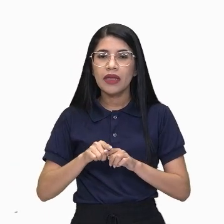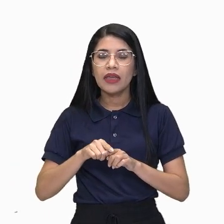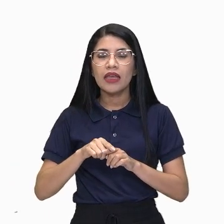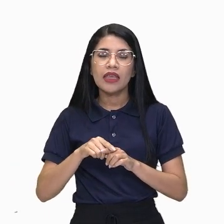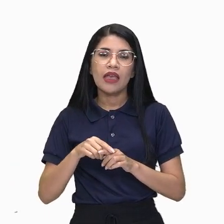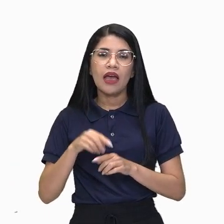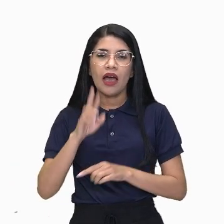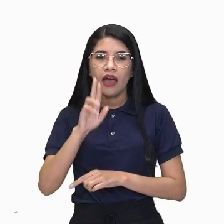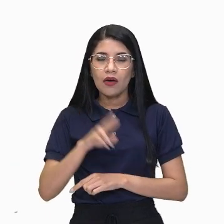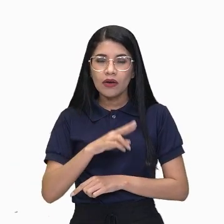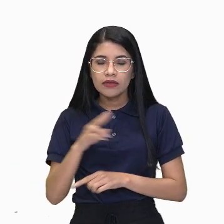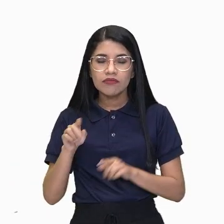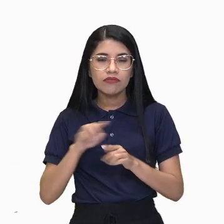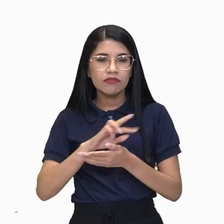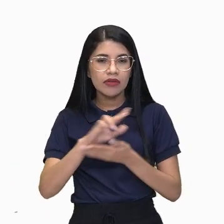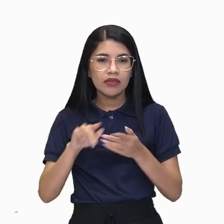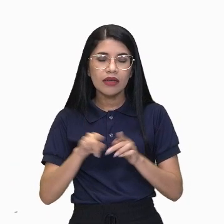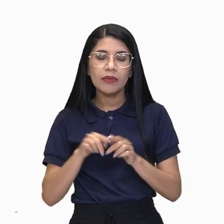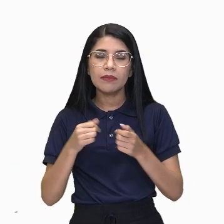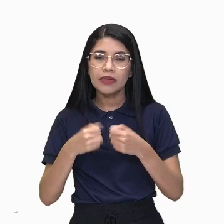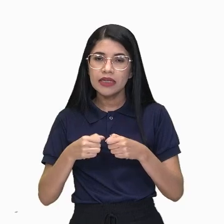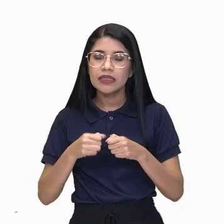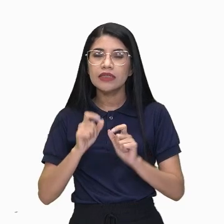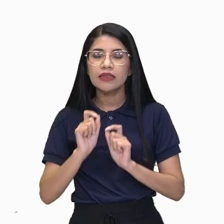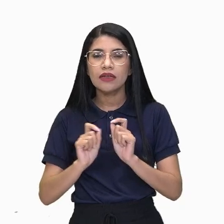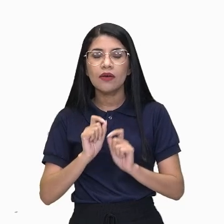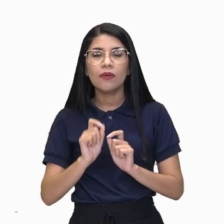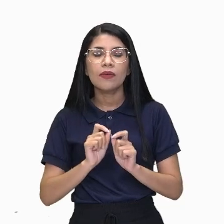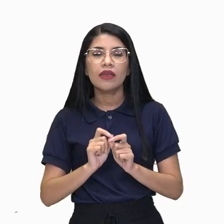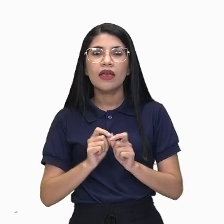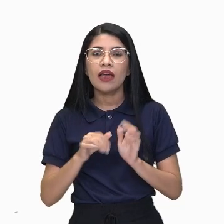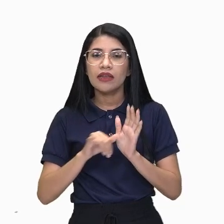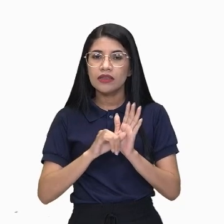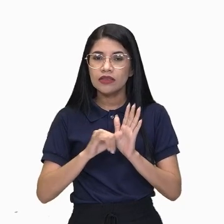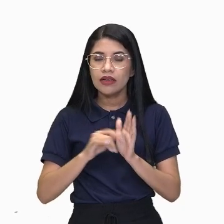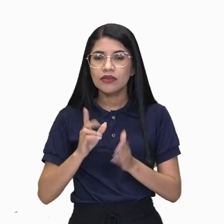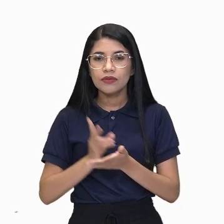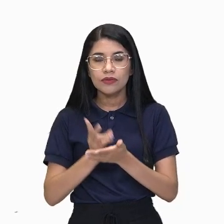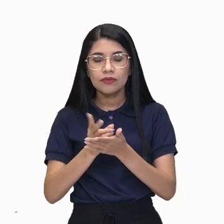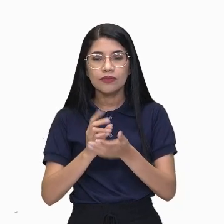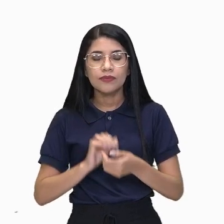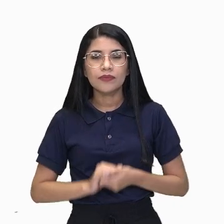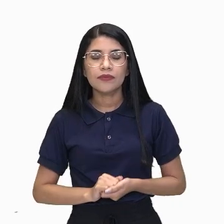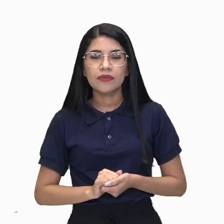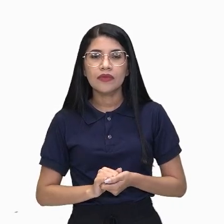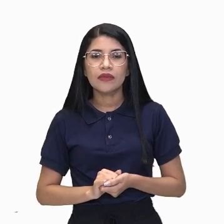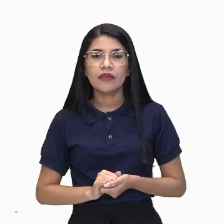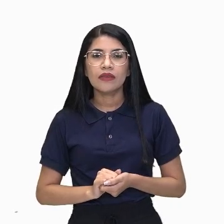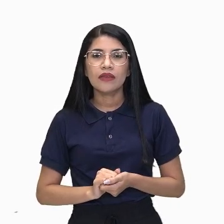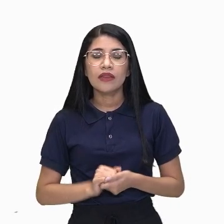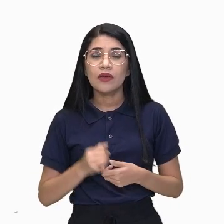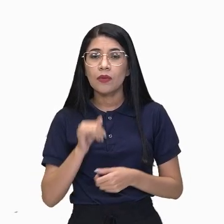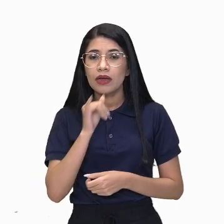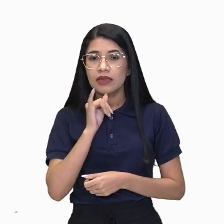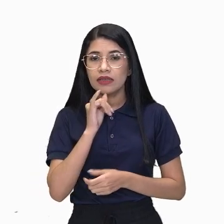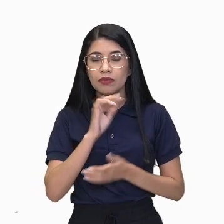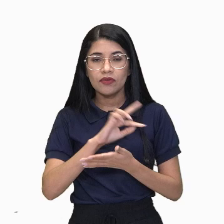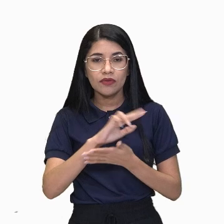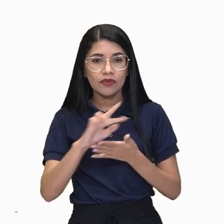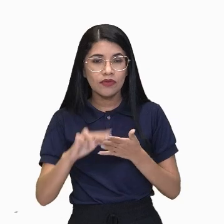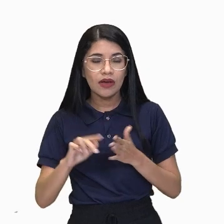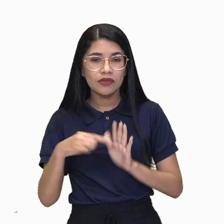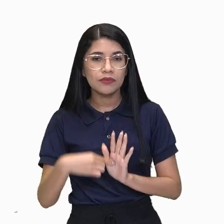né, não se pode perder de vista diante da identidade amazônica. Muito bem, então esses exemplos mostram